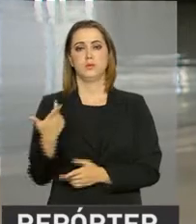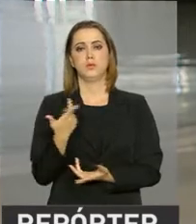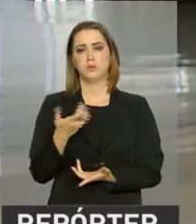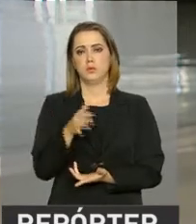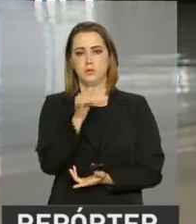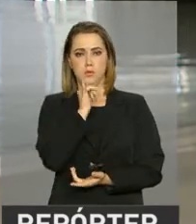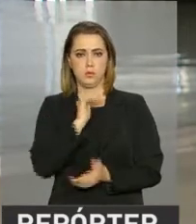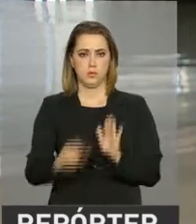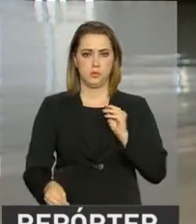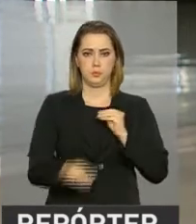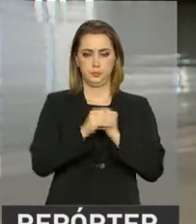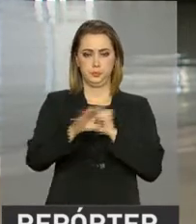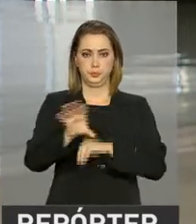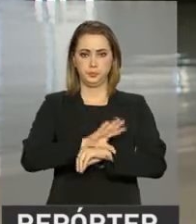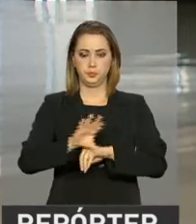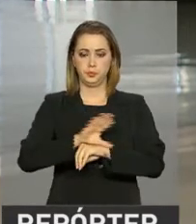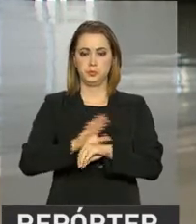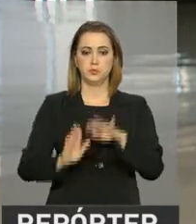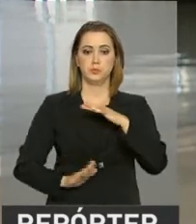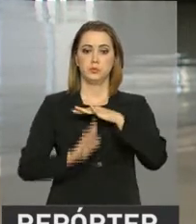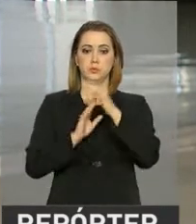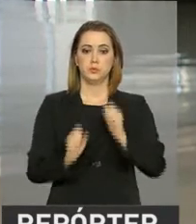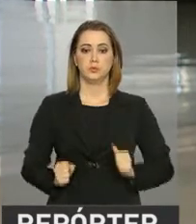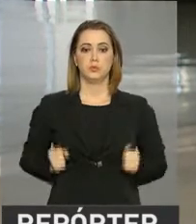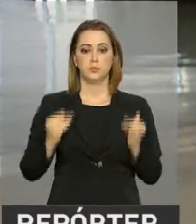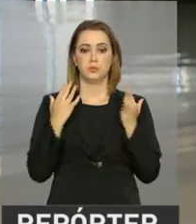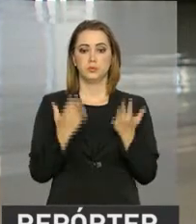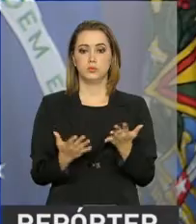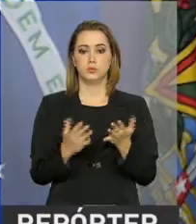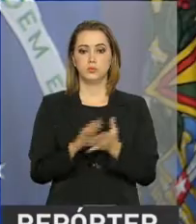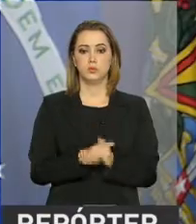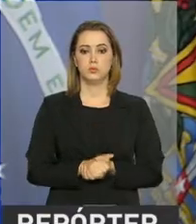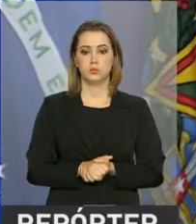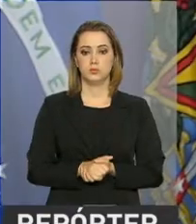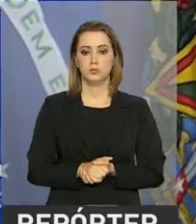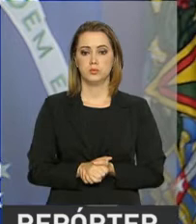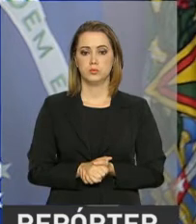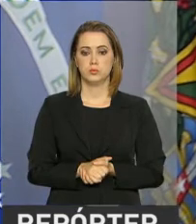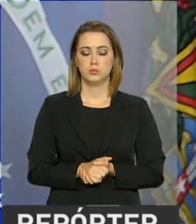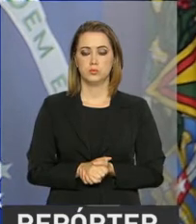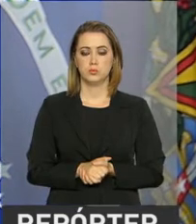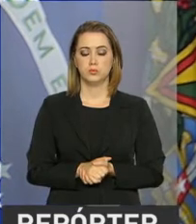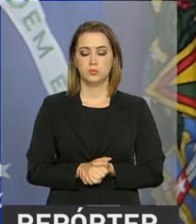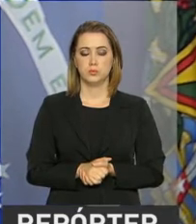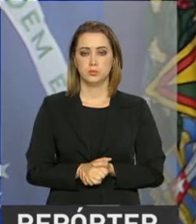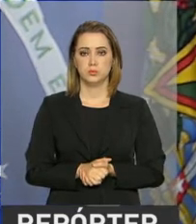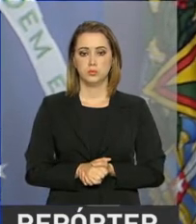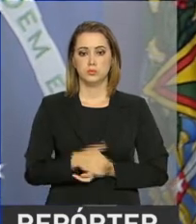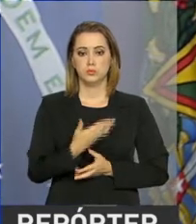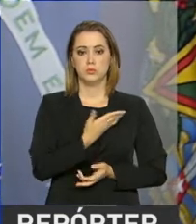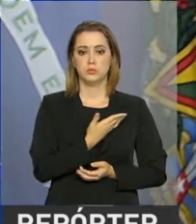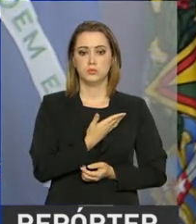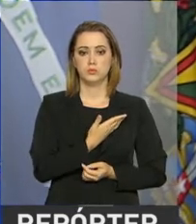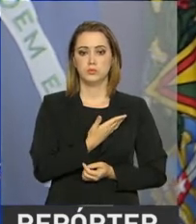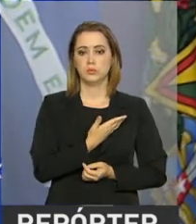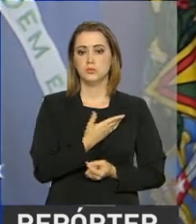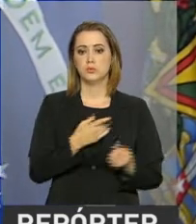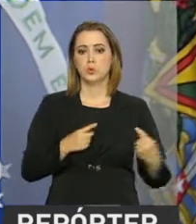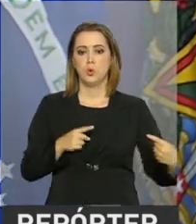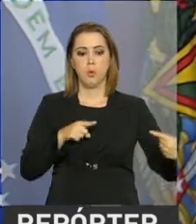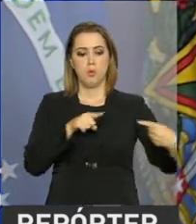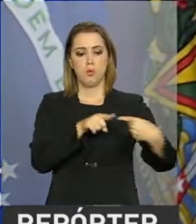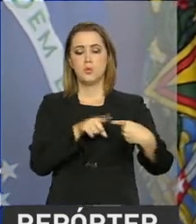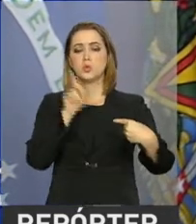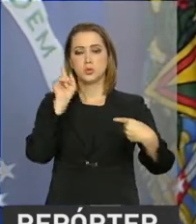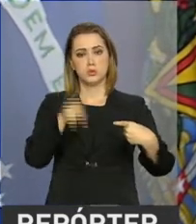emenda à constituição que coloca um teto para o aumento dos gastos o objetivo é trabalhar para